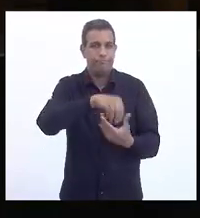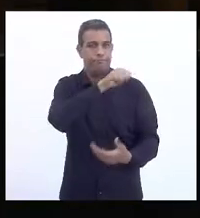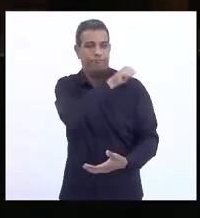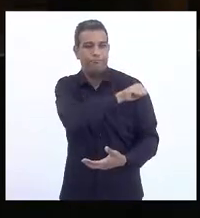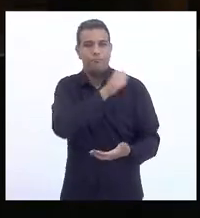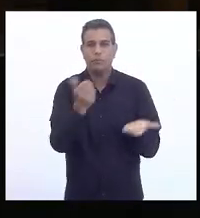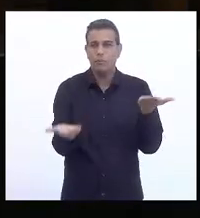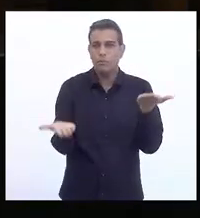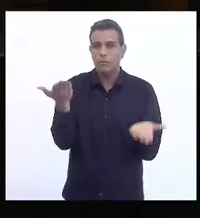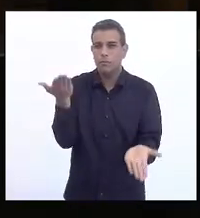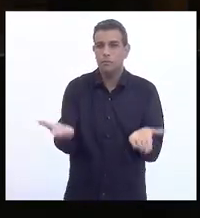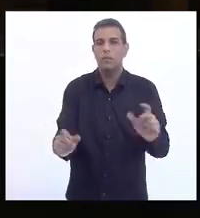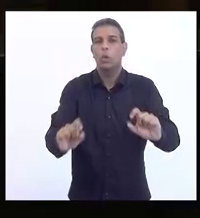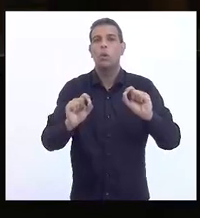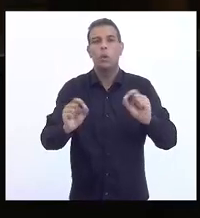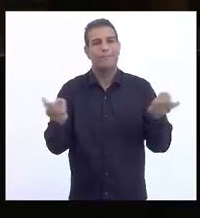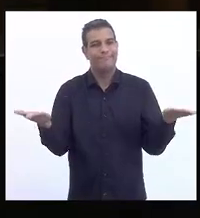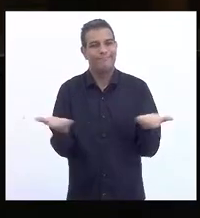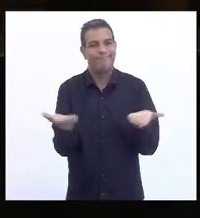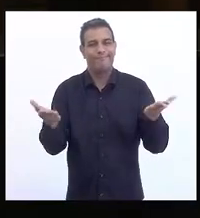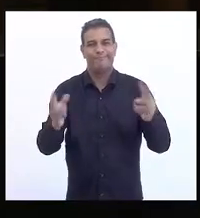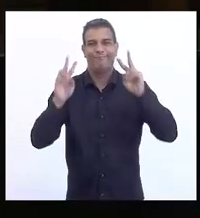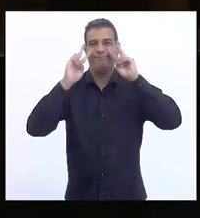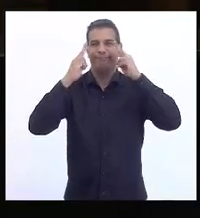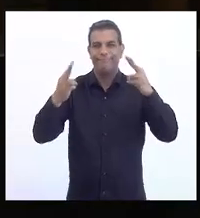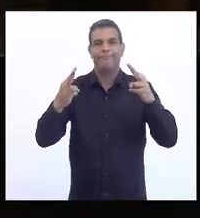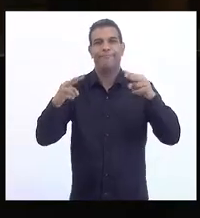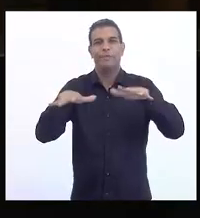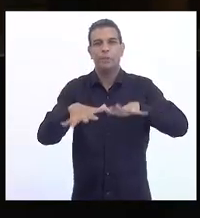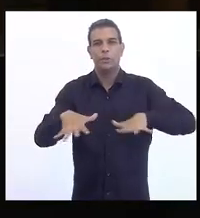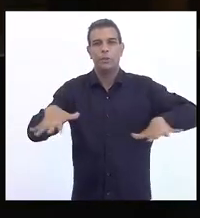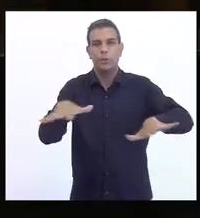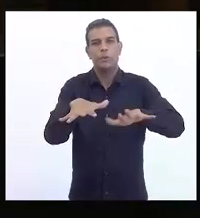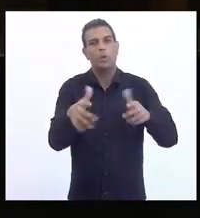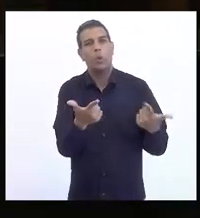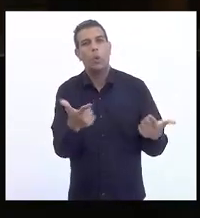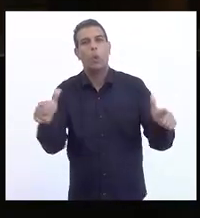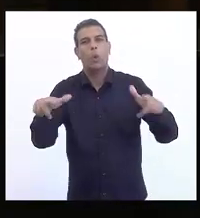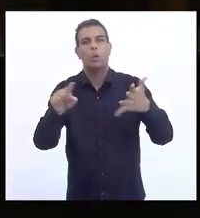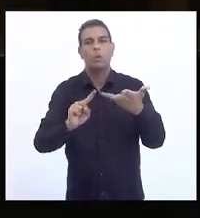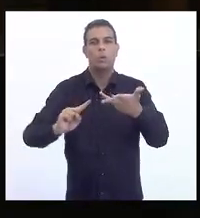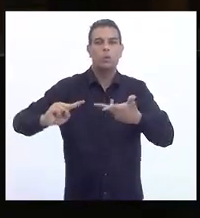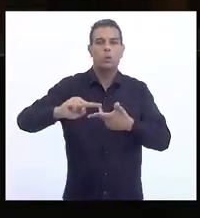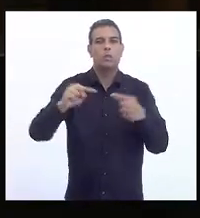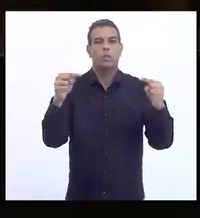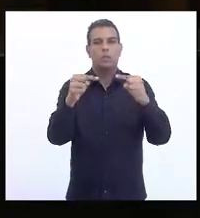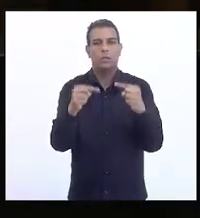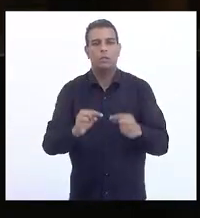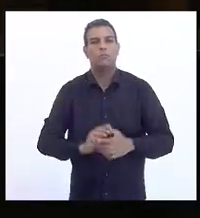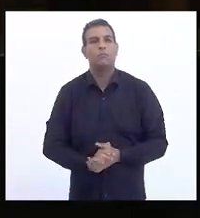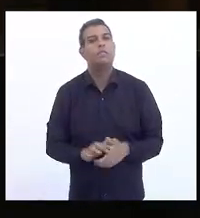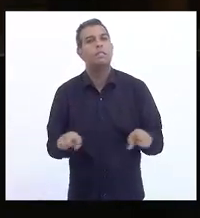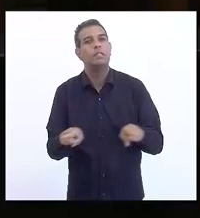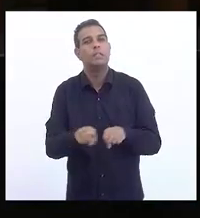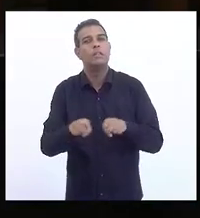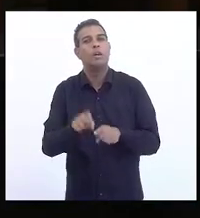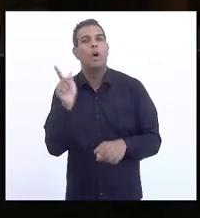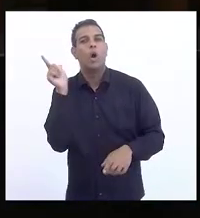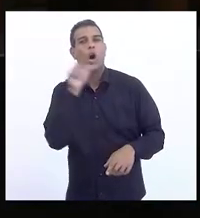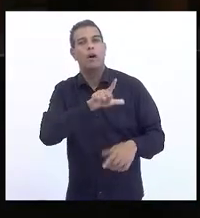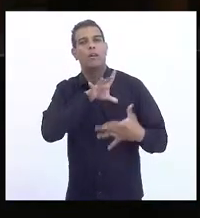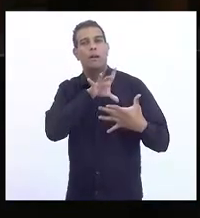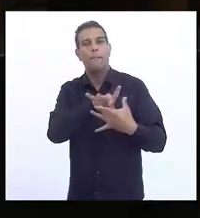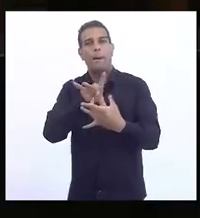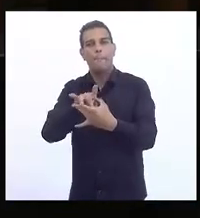esse equilíbrio orçamentário entre a receita e a despesa, ele vai ser alcançado a partir